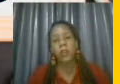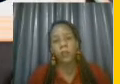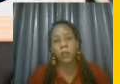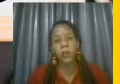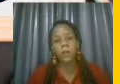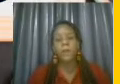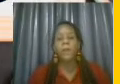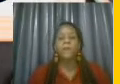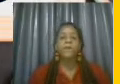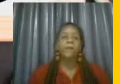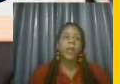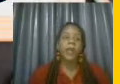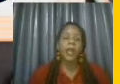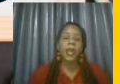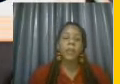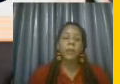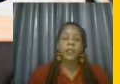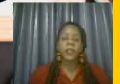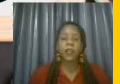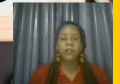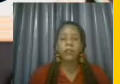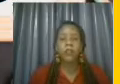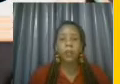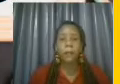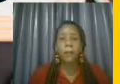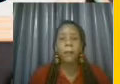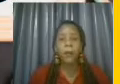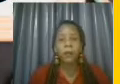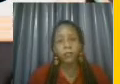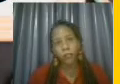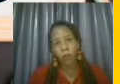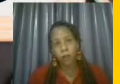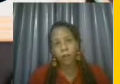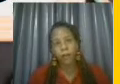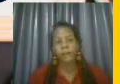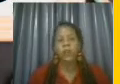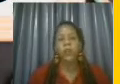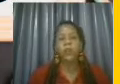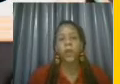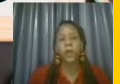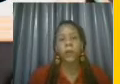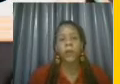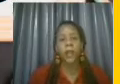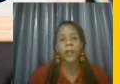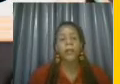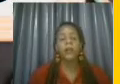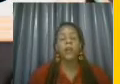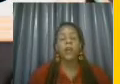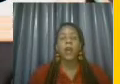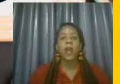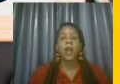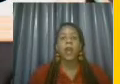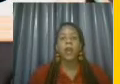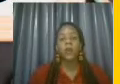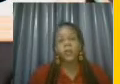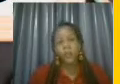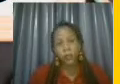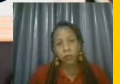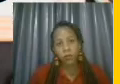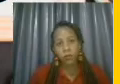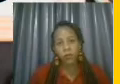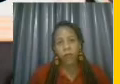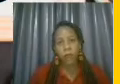engenhos de açúcar. E eles precisavam de mão de obra. Só que o que acontece?